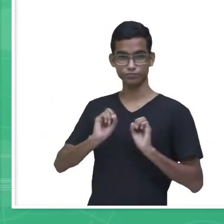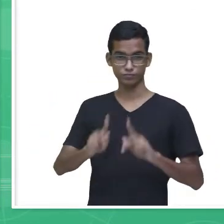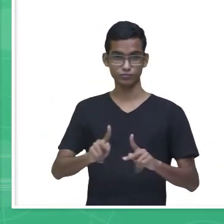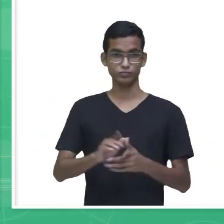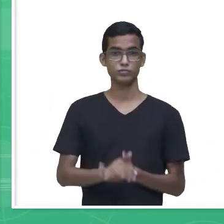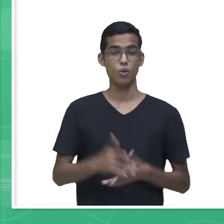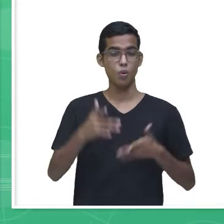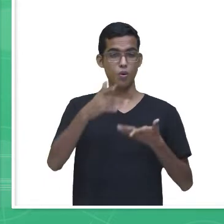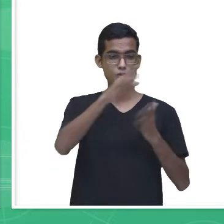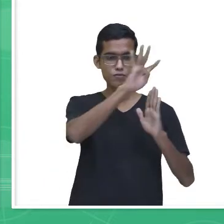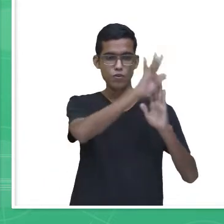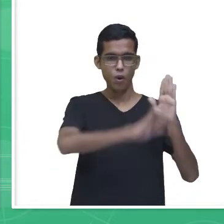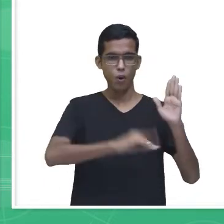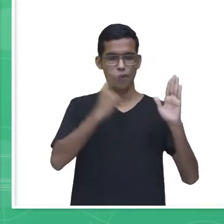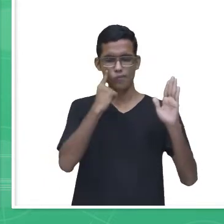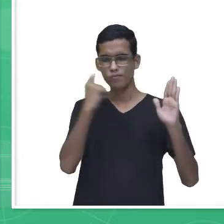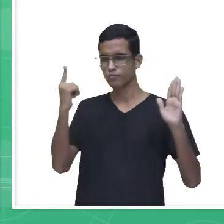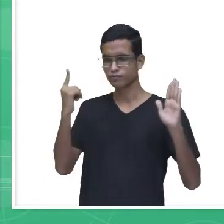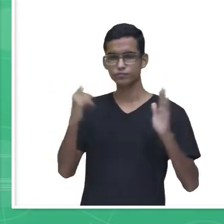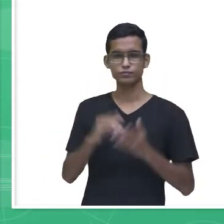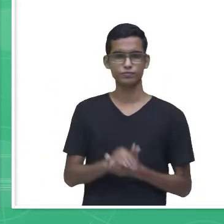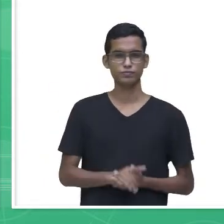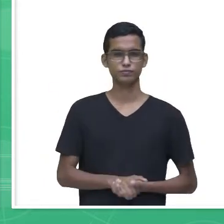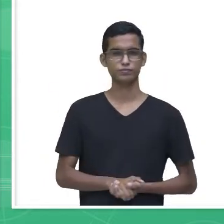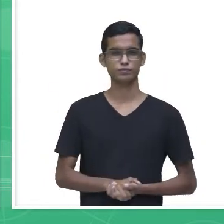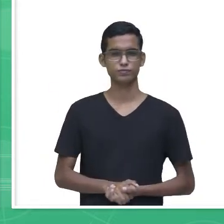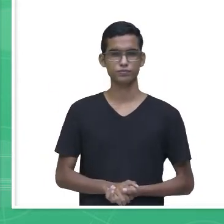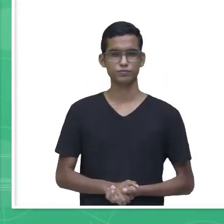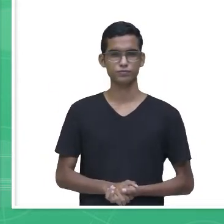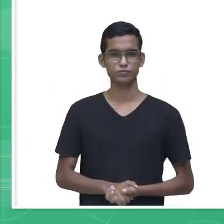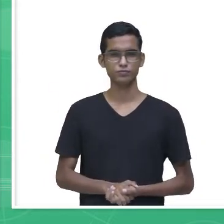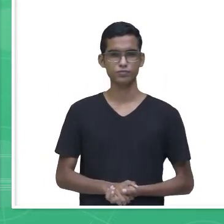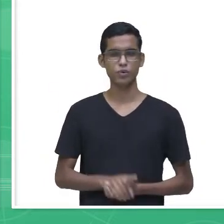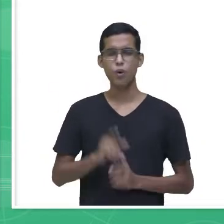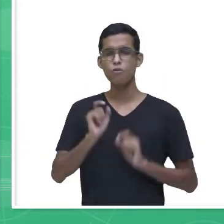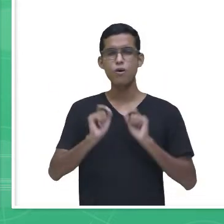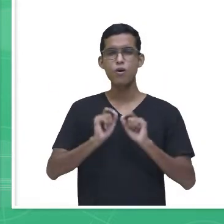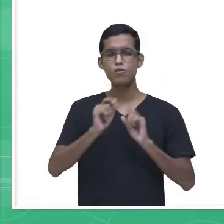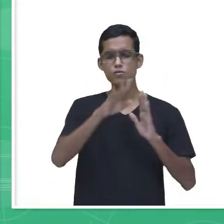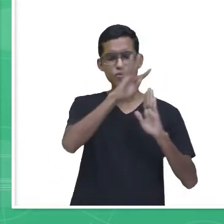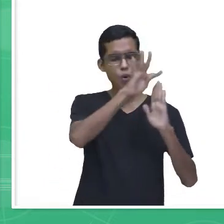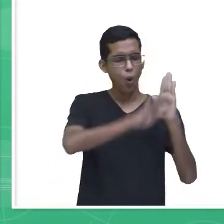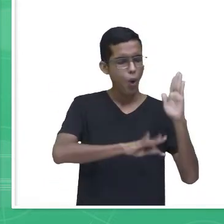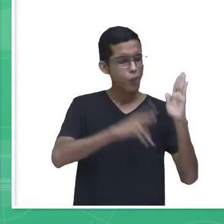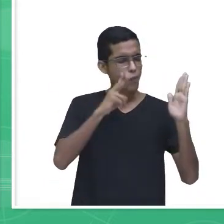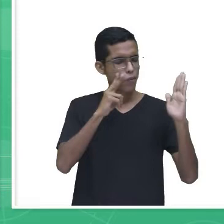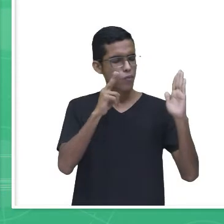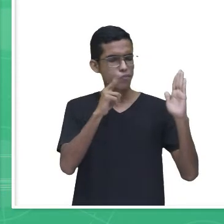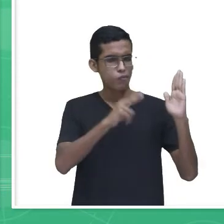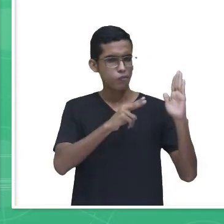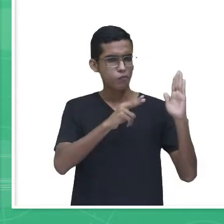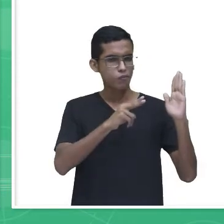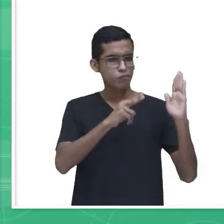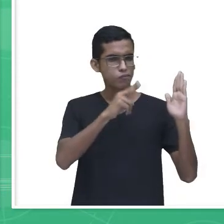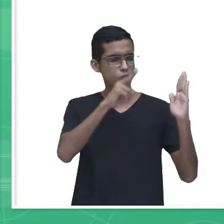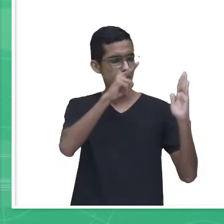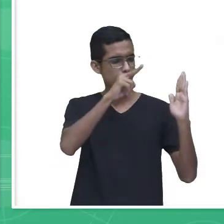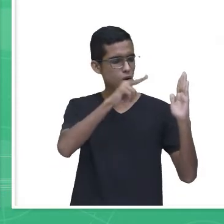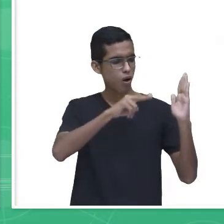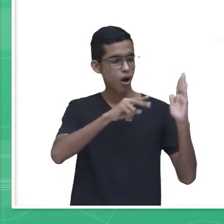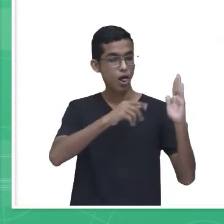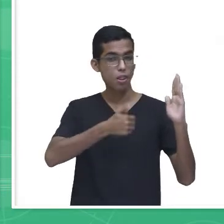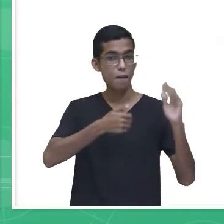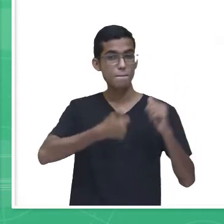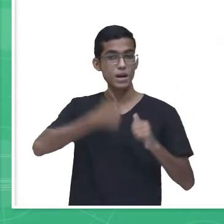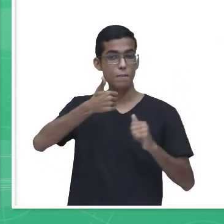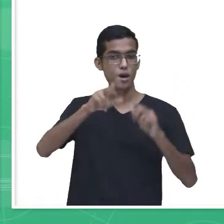texto, não é padrão, na verdade, tá? O que vocês vão fazer diante desse texto? Vocês vão ler, né, o enunciado, é para ler o texto